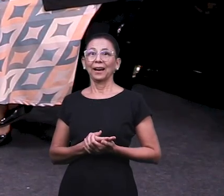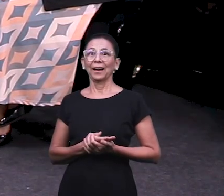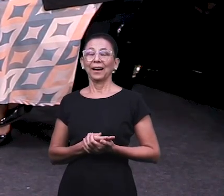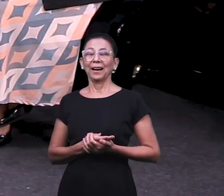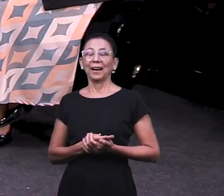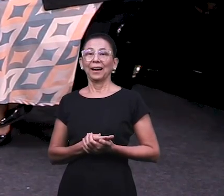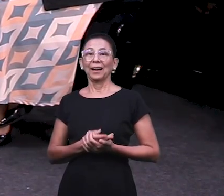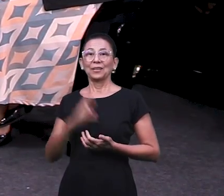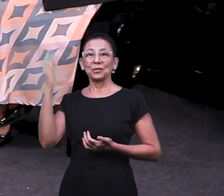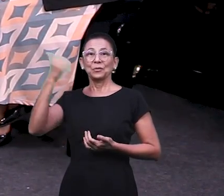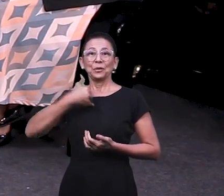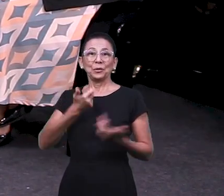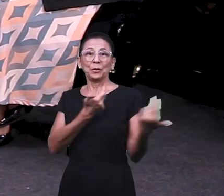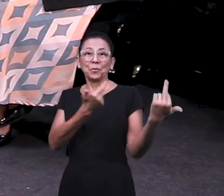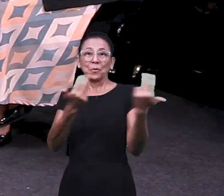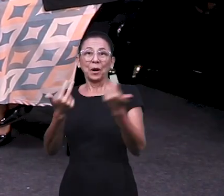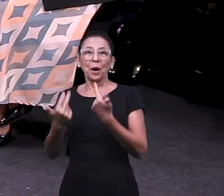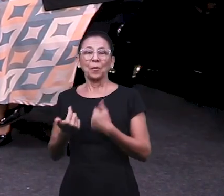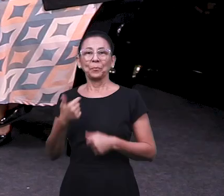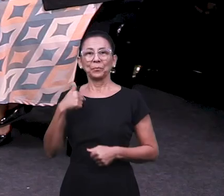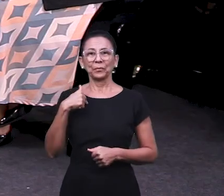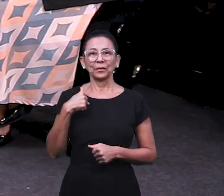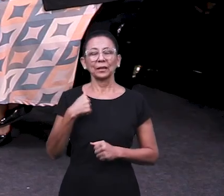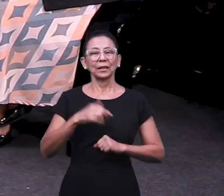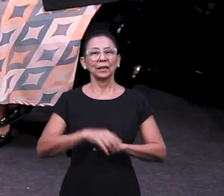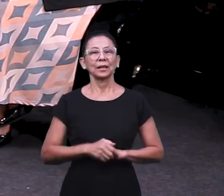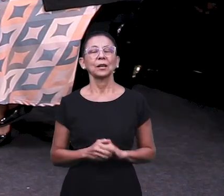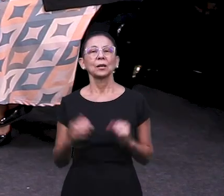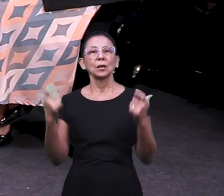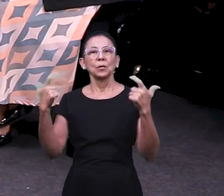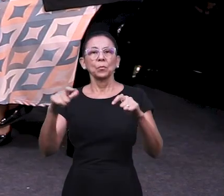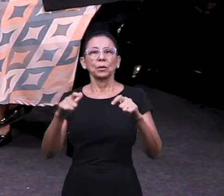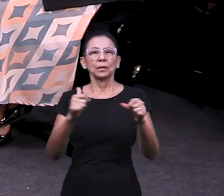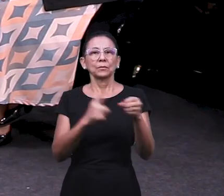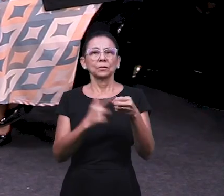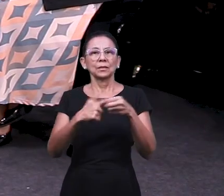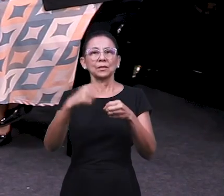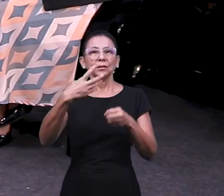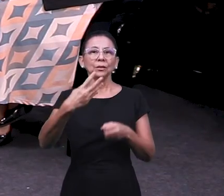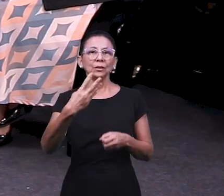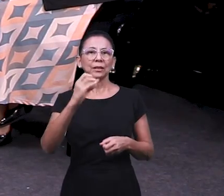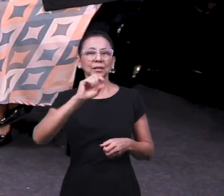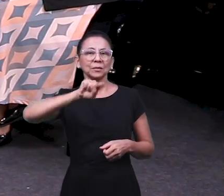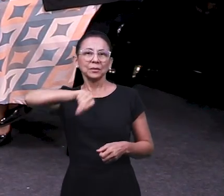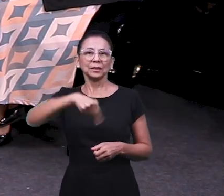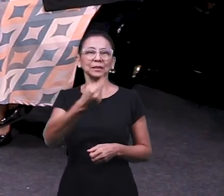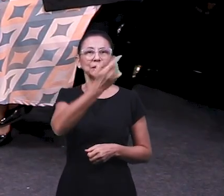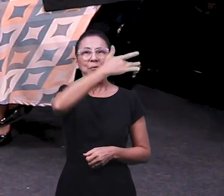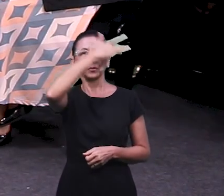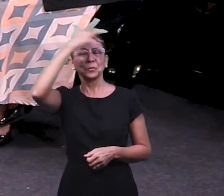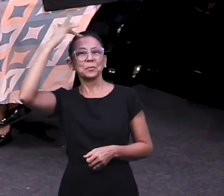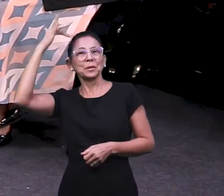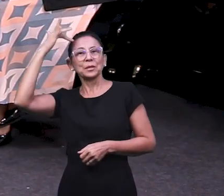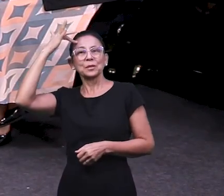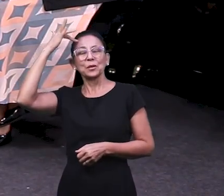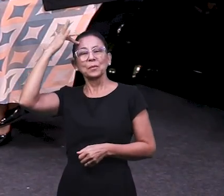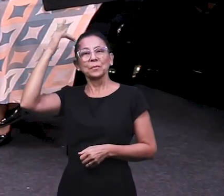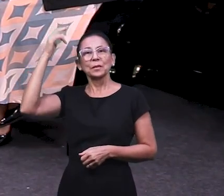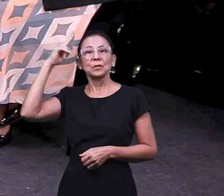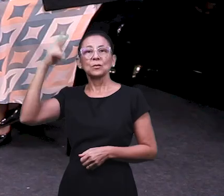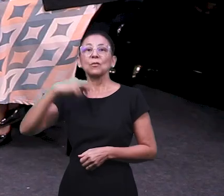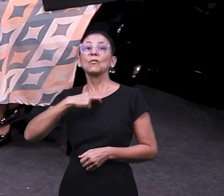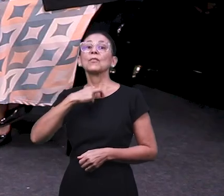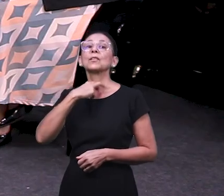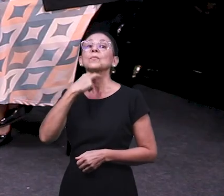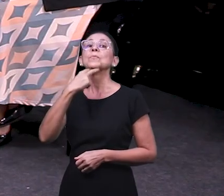comigo. Eu morava em uma cidade, na época, que tinha 40 mil habitantes. E aí o senhor falou que a minha voz iria por várias partes